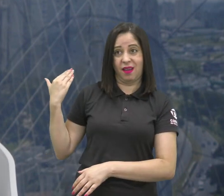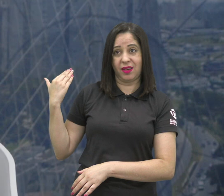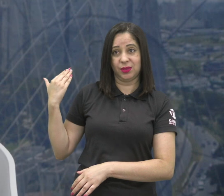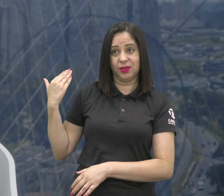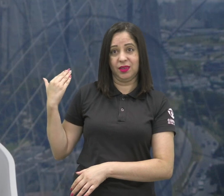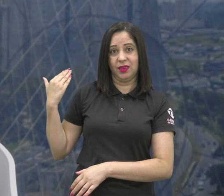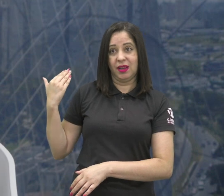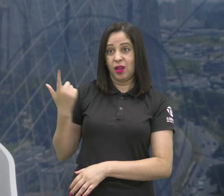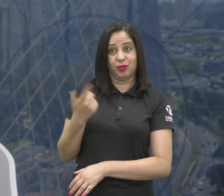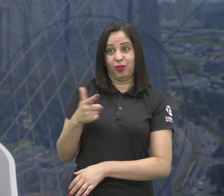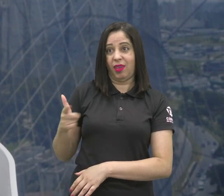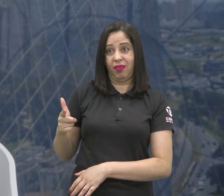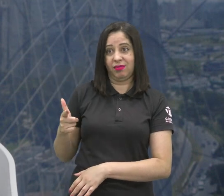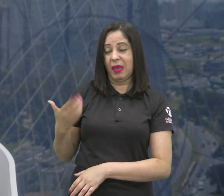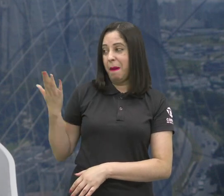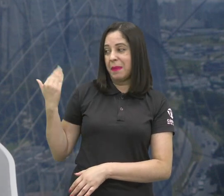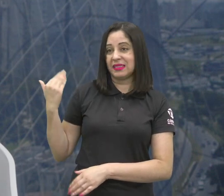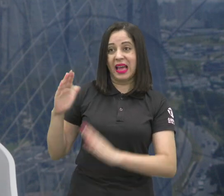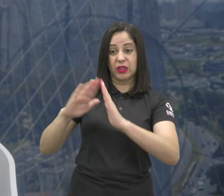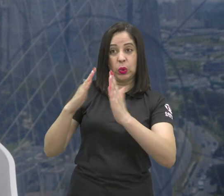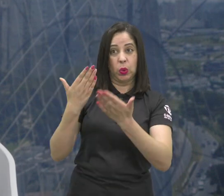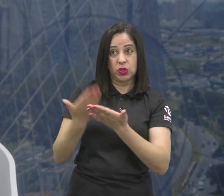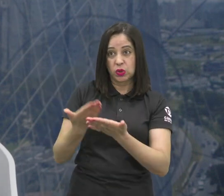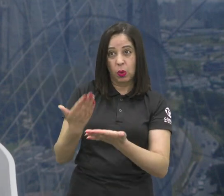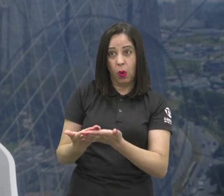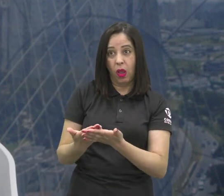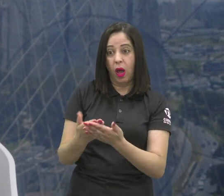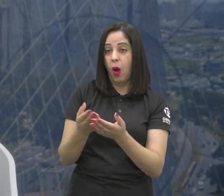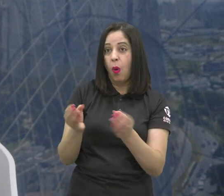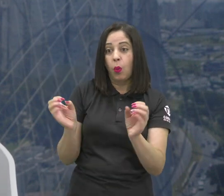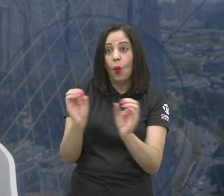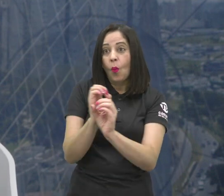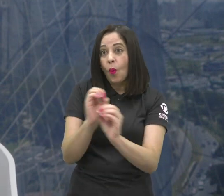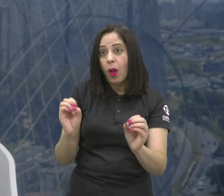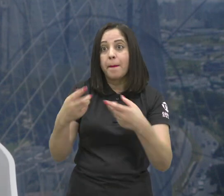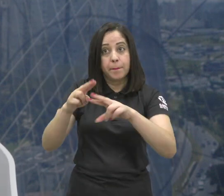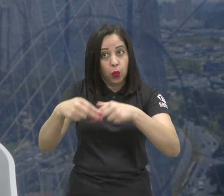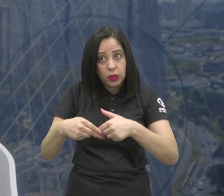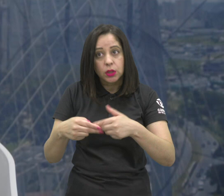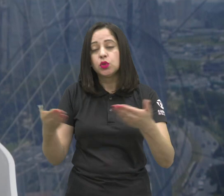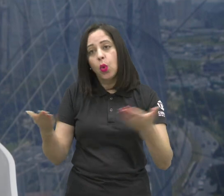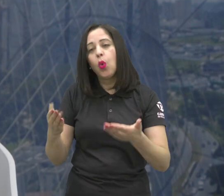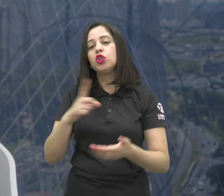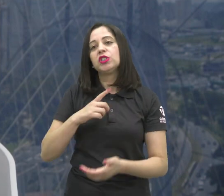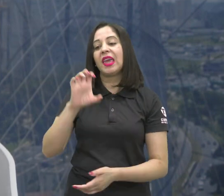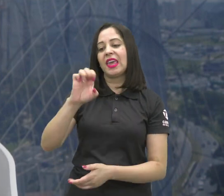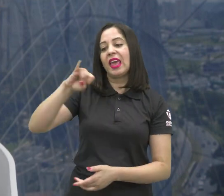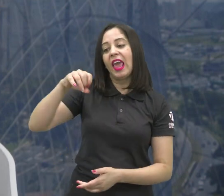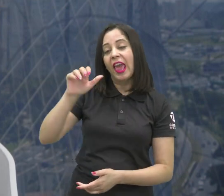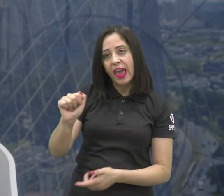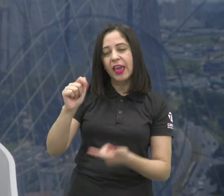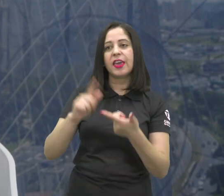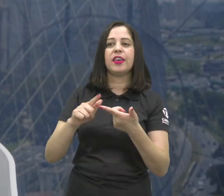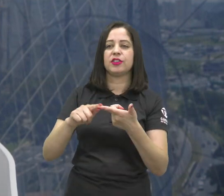assim, né, então existe uma defasagem aí, por isso nós temos os EJAs, né, então para reparar exatamente